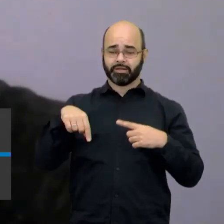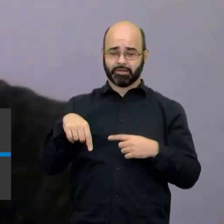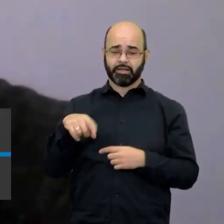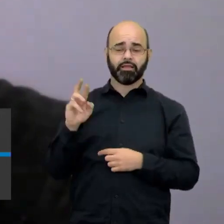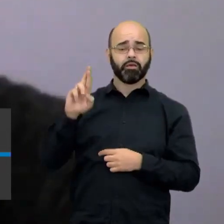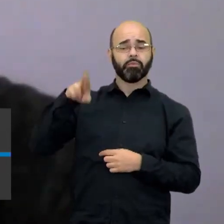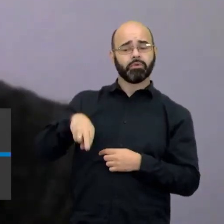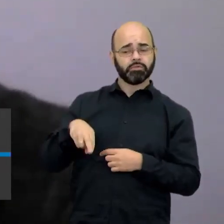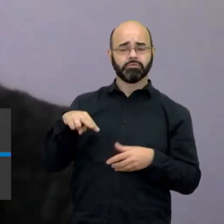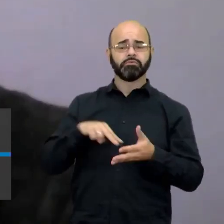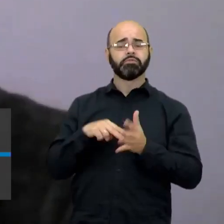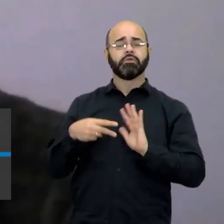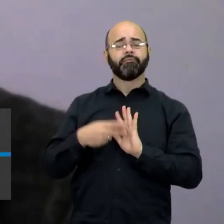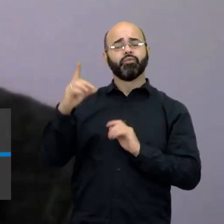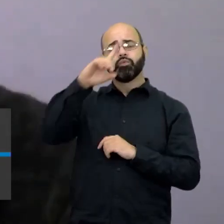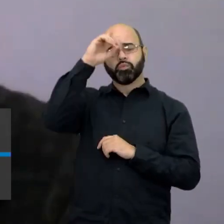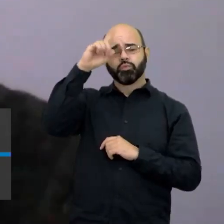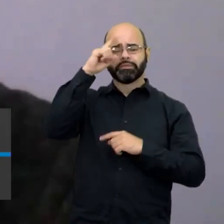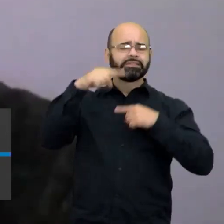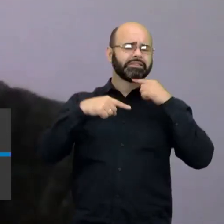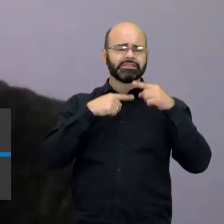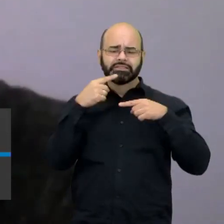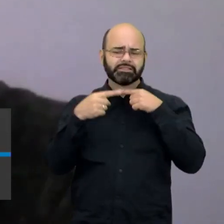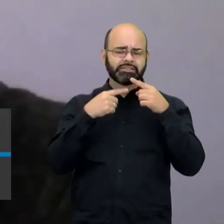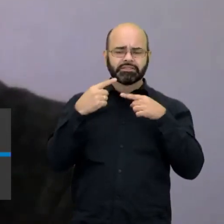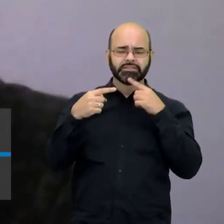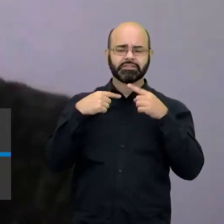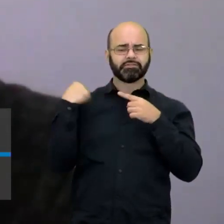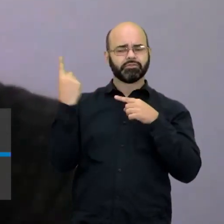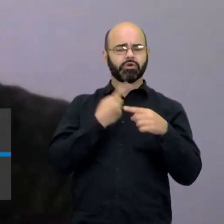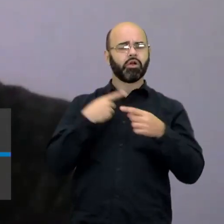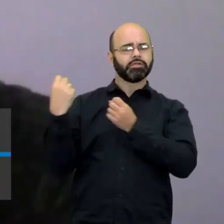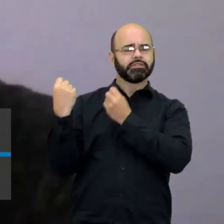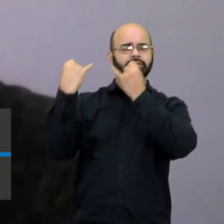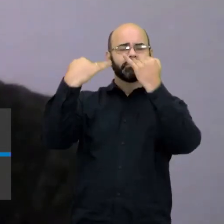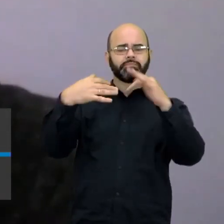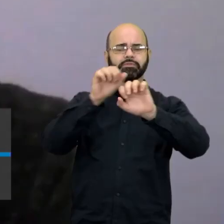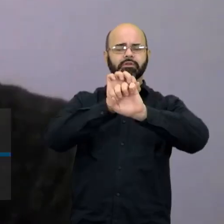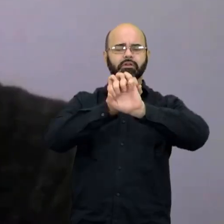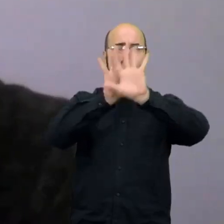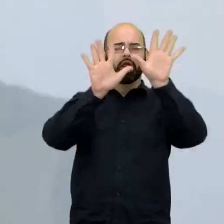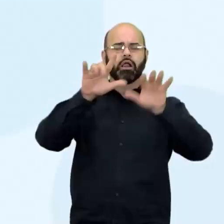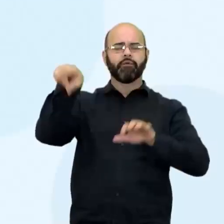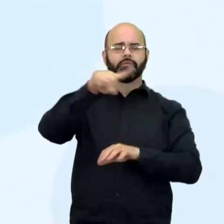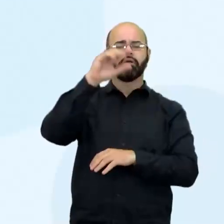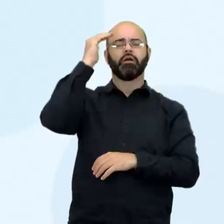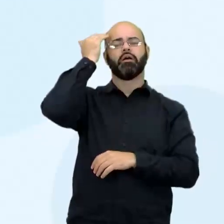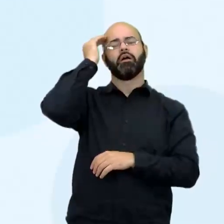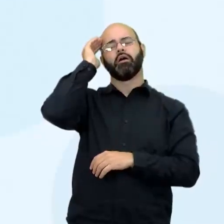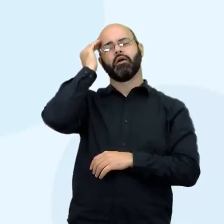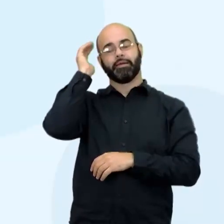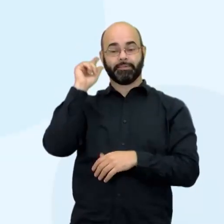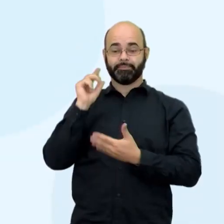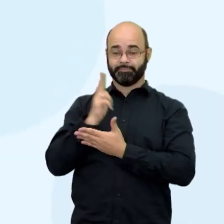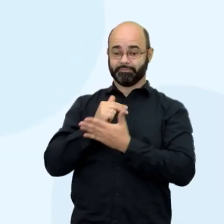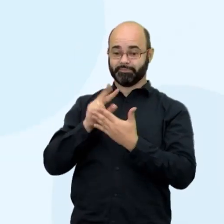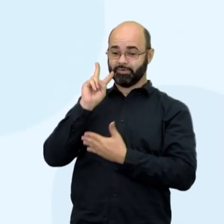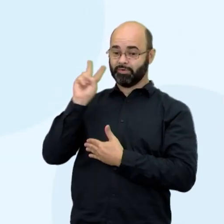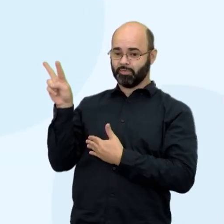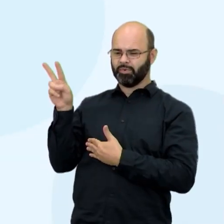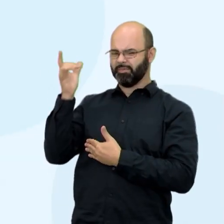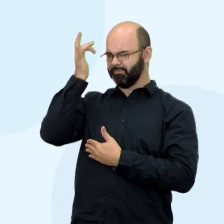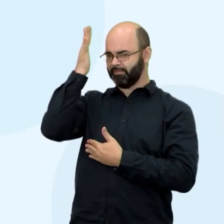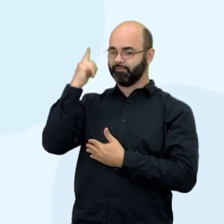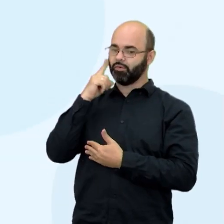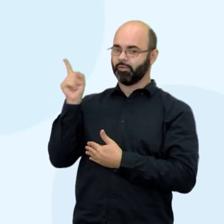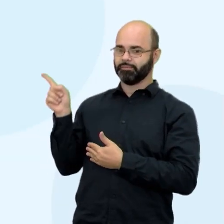tirar essas dúvidas aí. Então, galera, o que, que eu queria que vocês fizessem? Ó, coloca na tela aí o desenho, eu vou comentando olhando para o desenho, que acho que fica mais prático